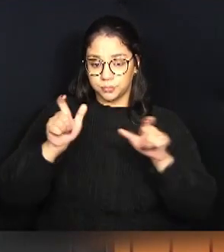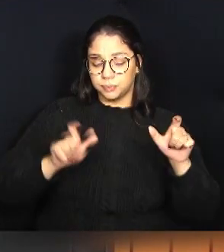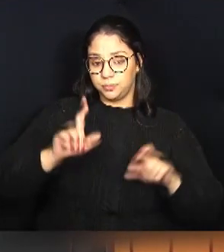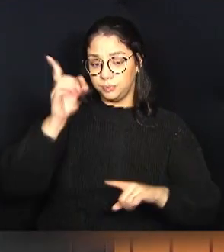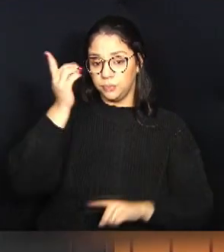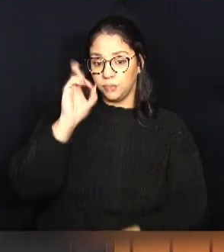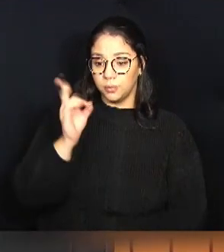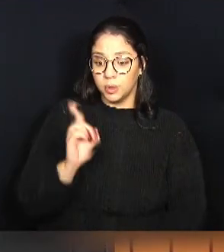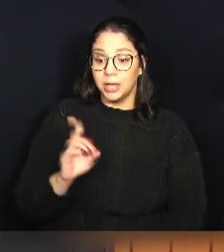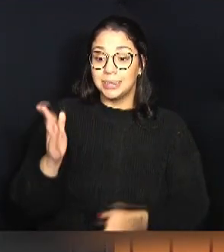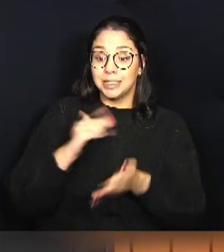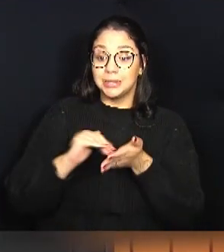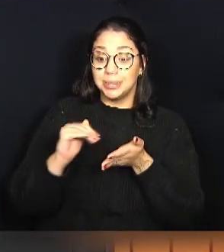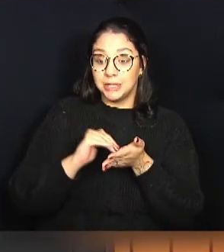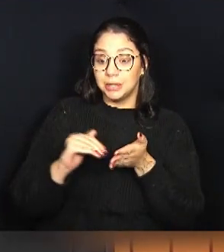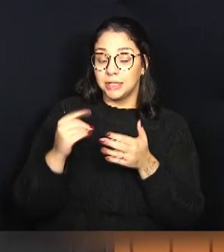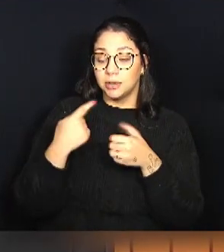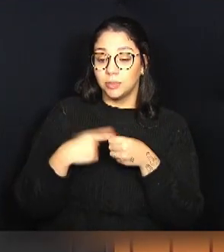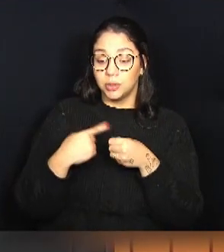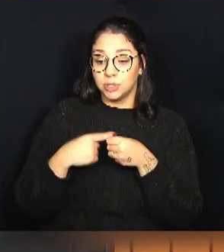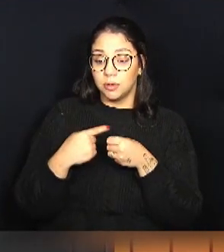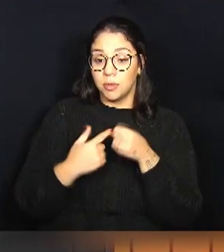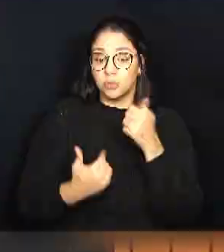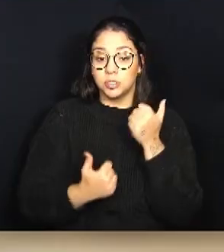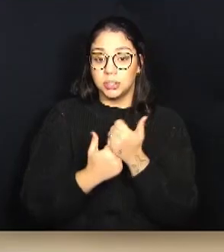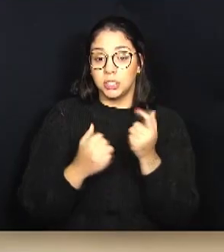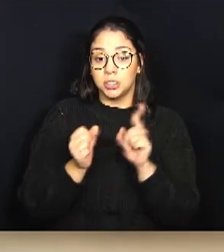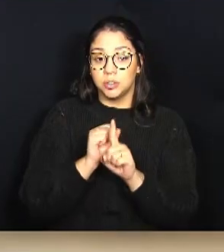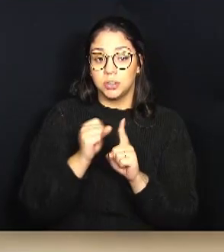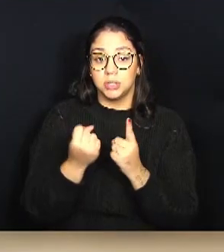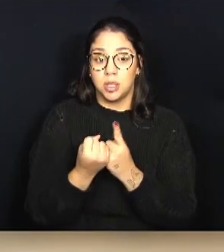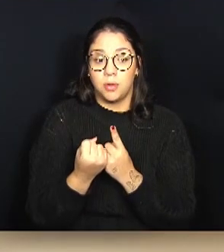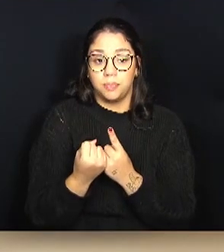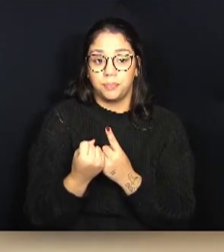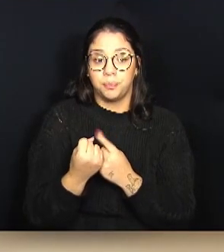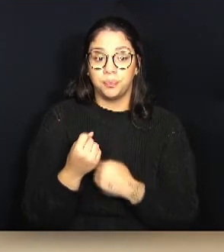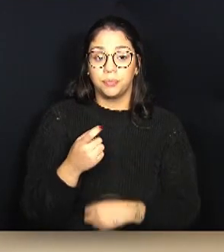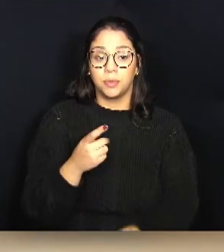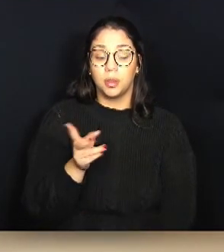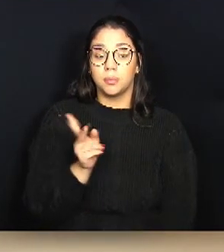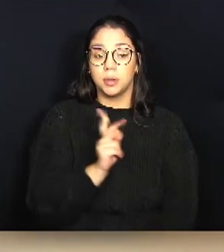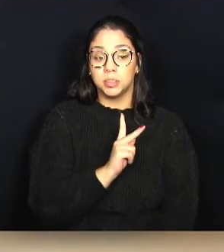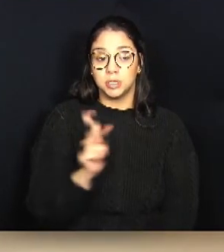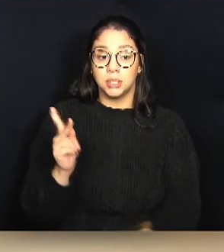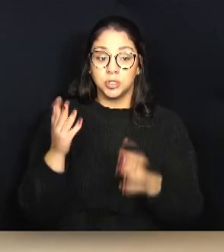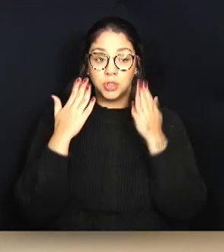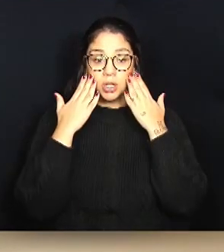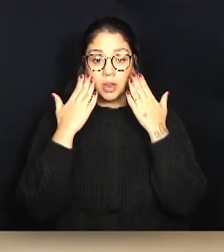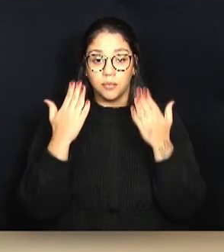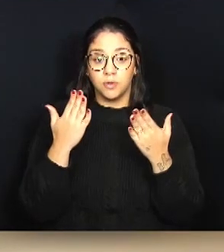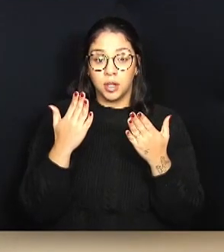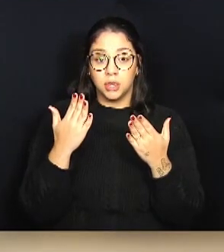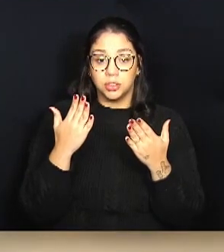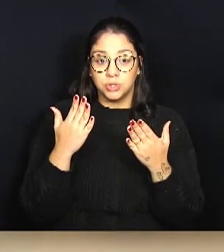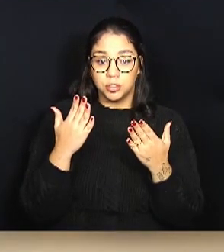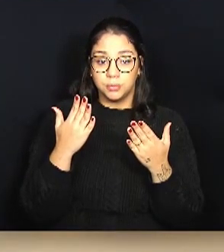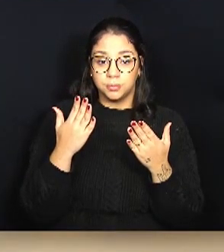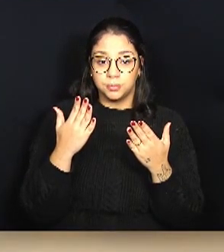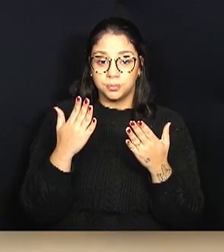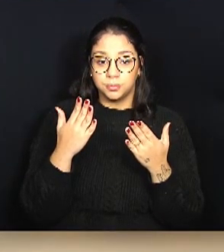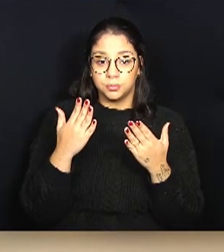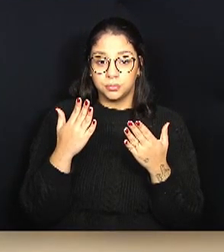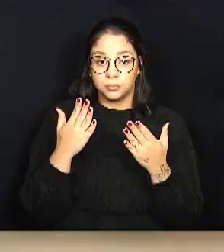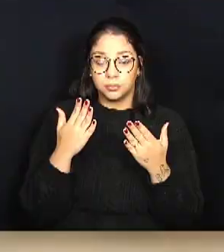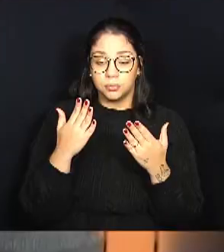Deficiência da Secretaria Municipal de Assistência Social. Como presidente da Frente Parlamentar em Defesa das Pessoas